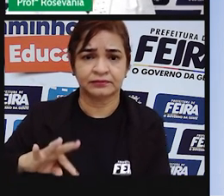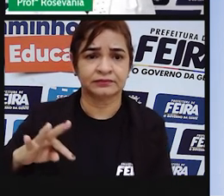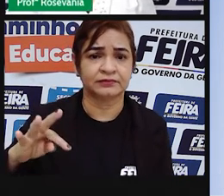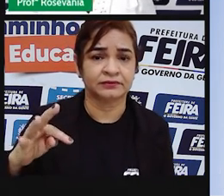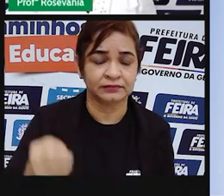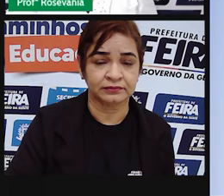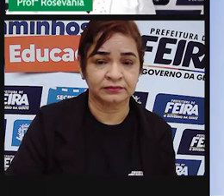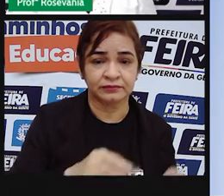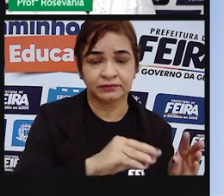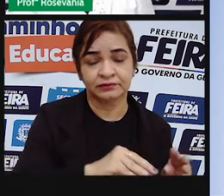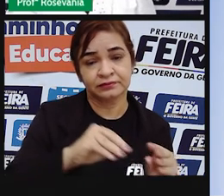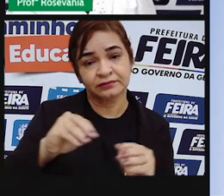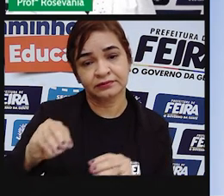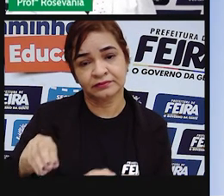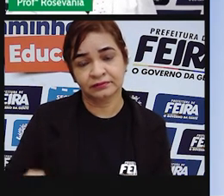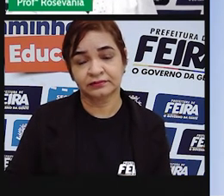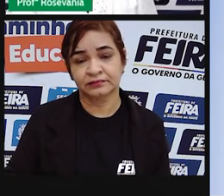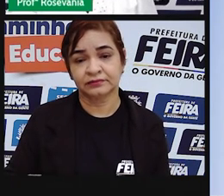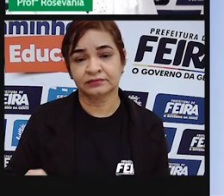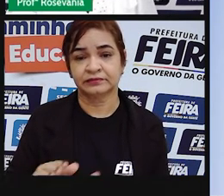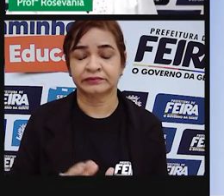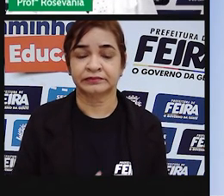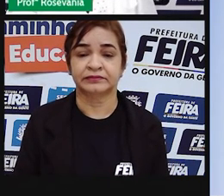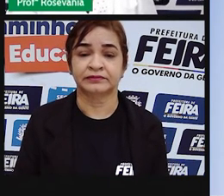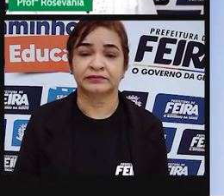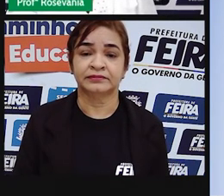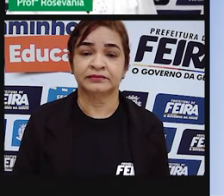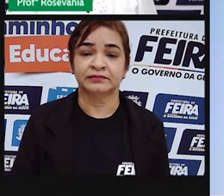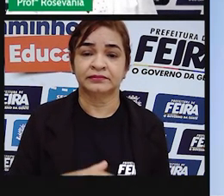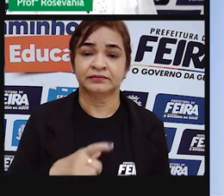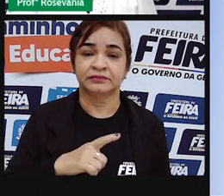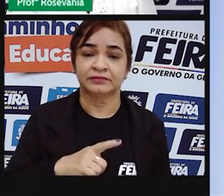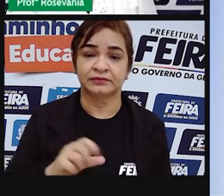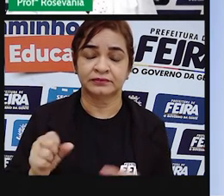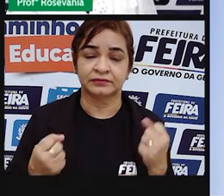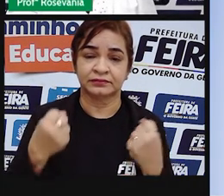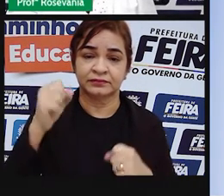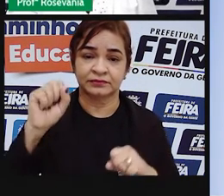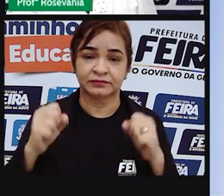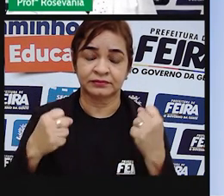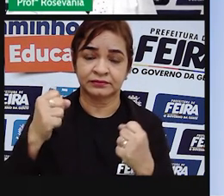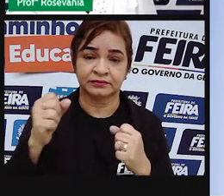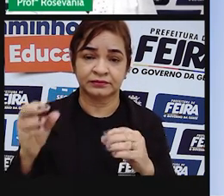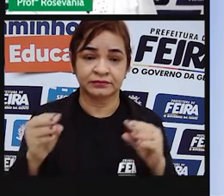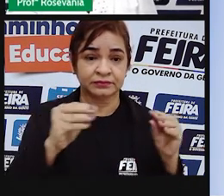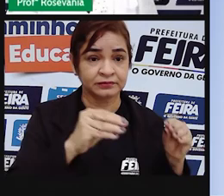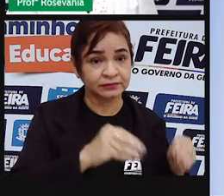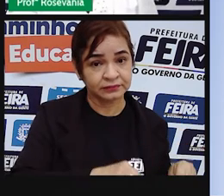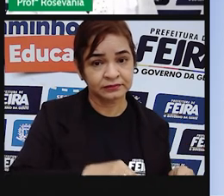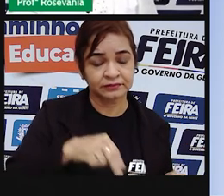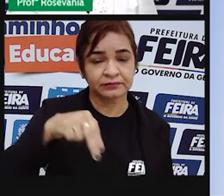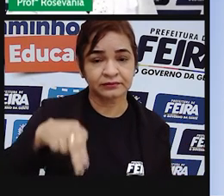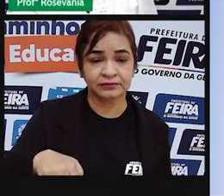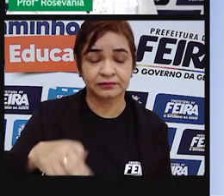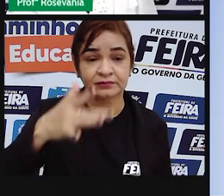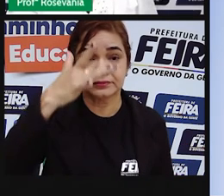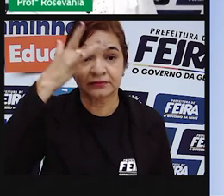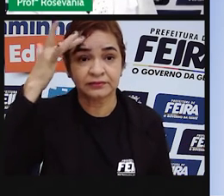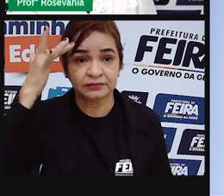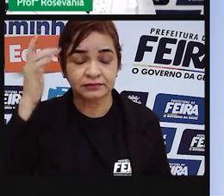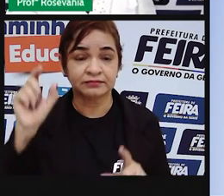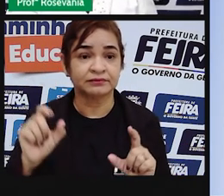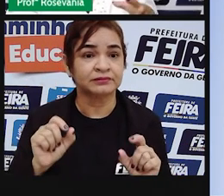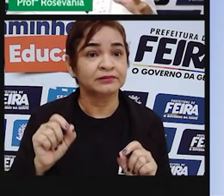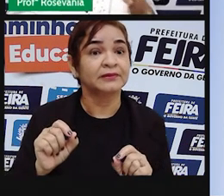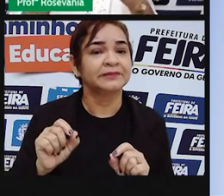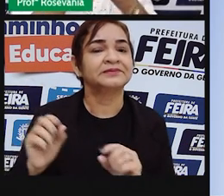ações que a gente já tinha por causa dos o médico o que teve as indústrias começaram a vem para cá então povo começou a